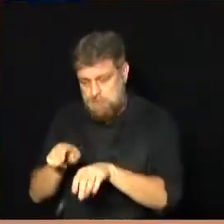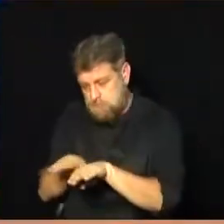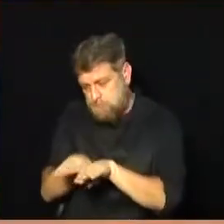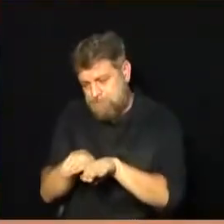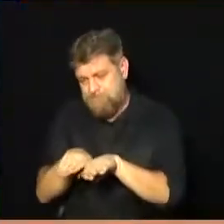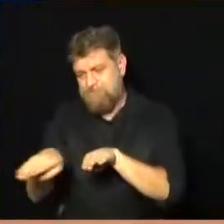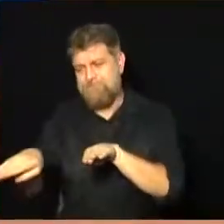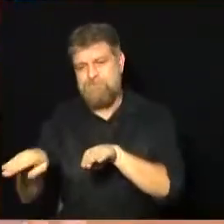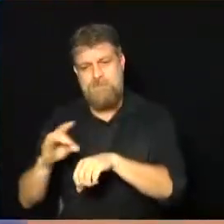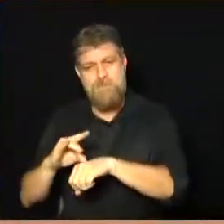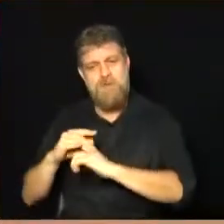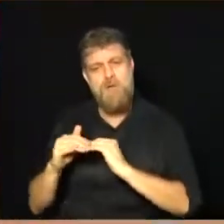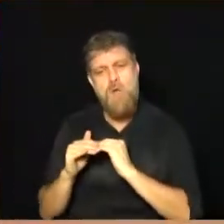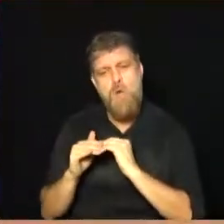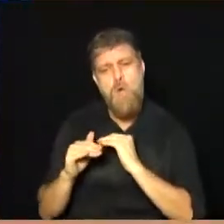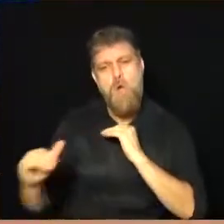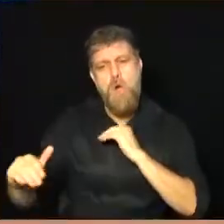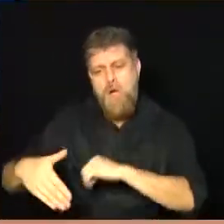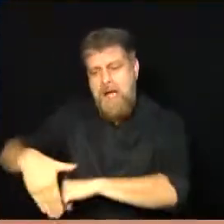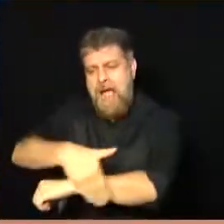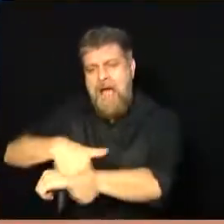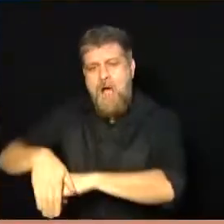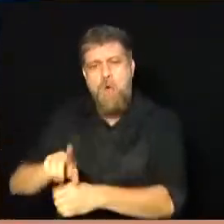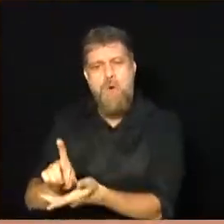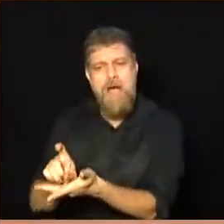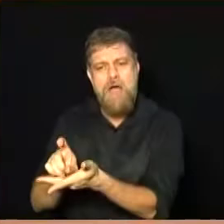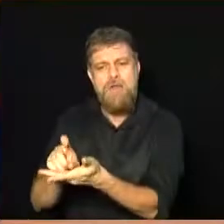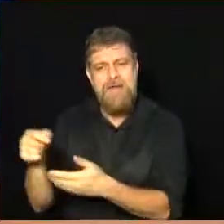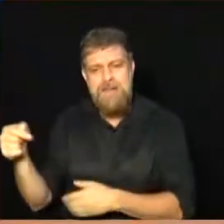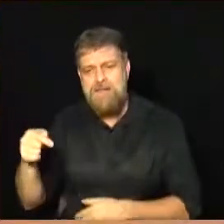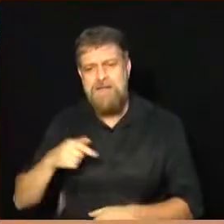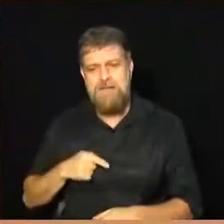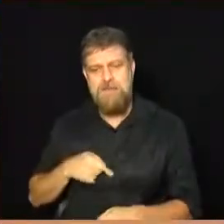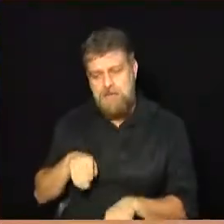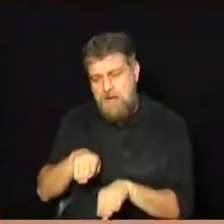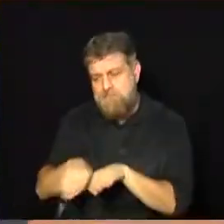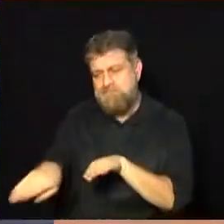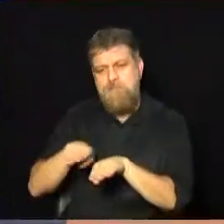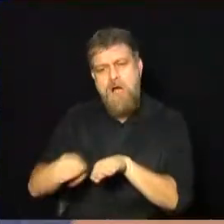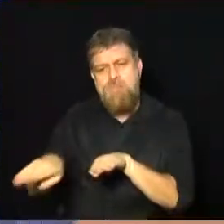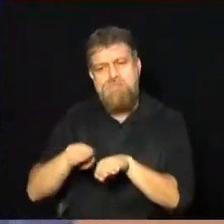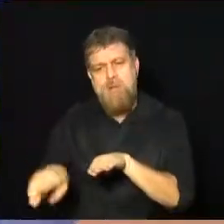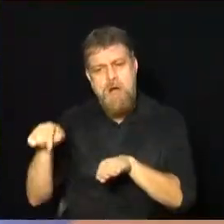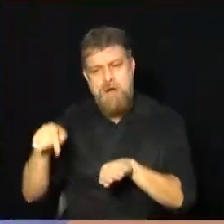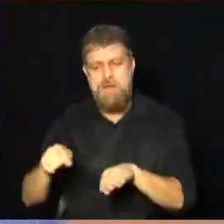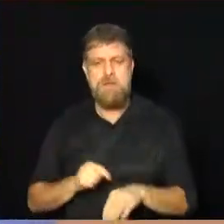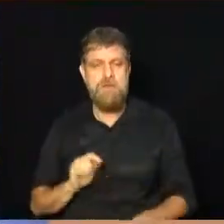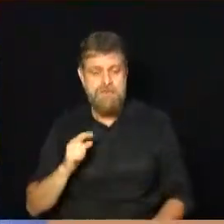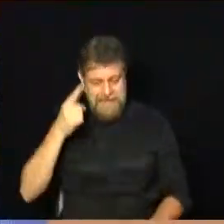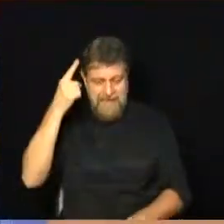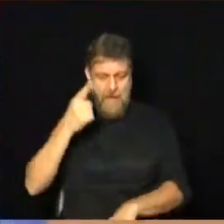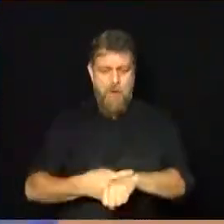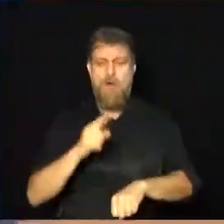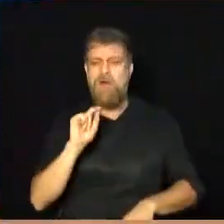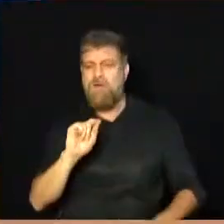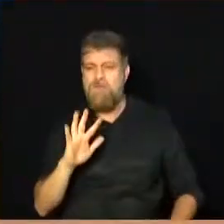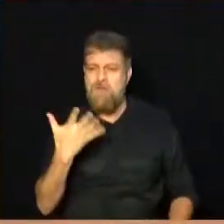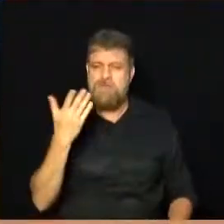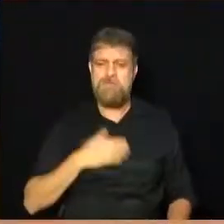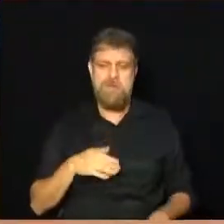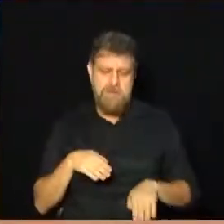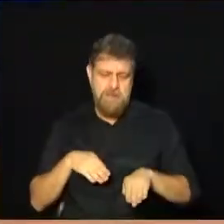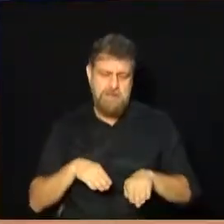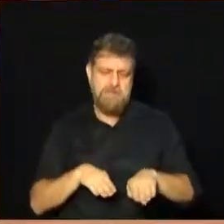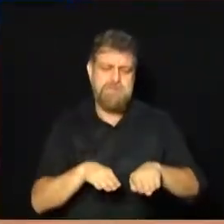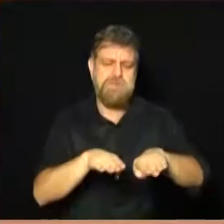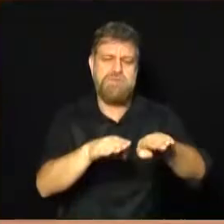o pavimento daquela rua Eldorado, um novo acesso para Antônio Levantese, que automaticamente, secretário, vai desafogar aquele